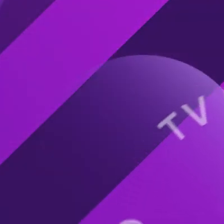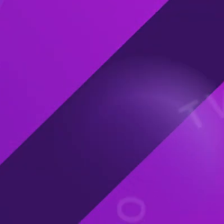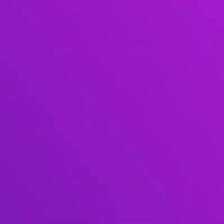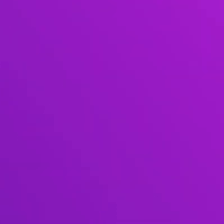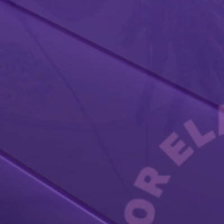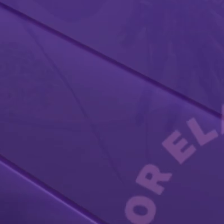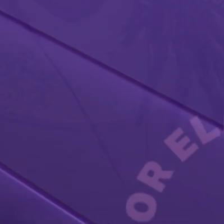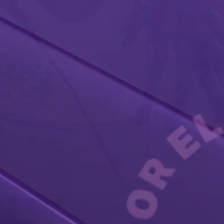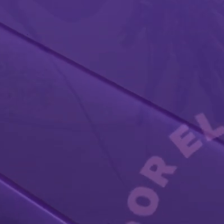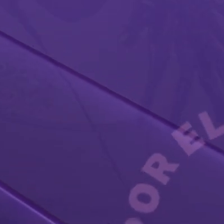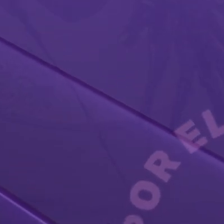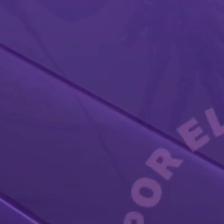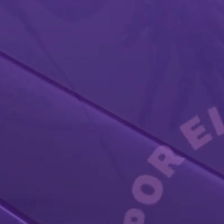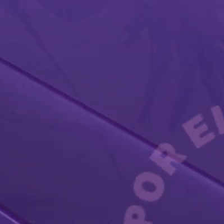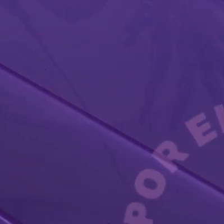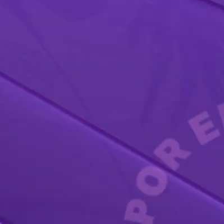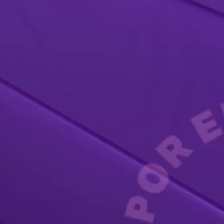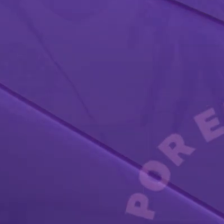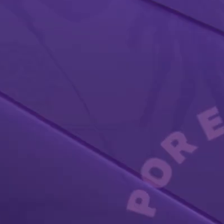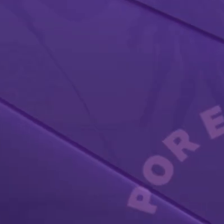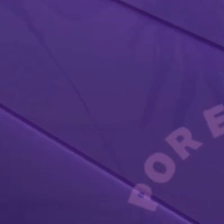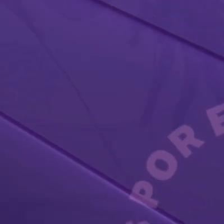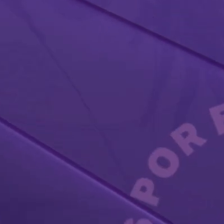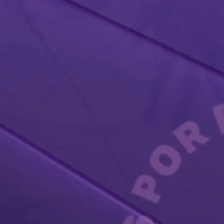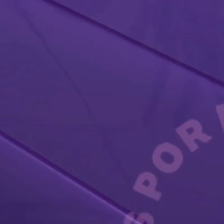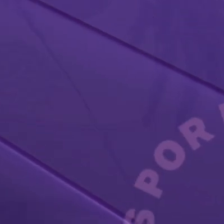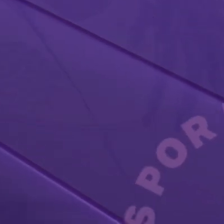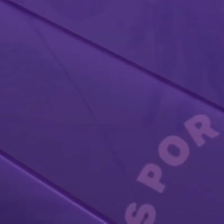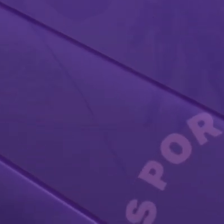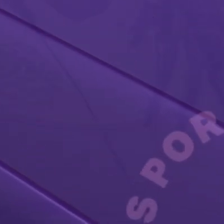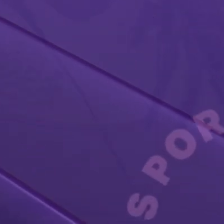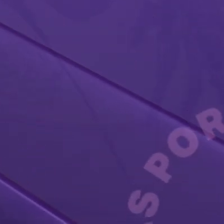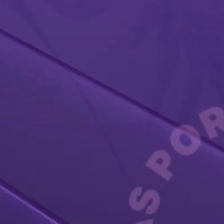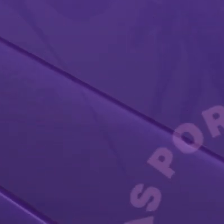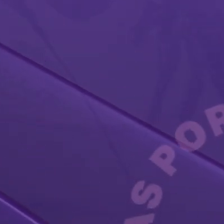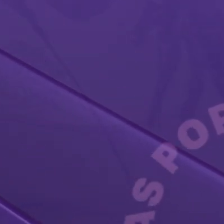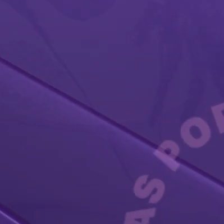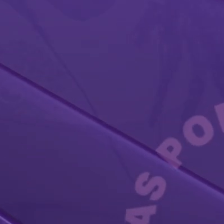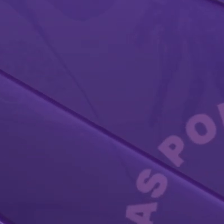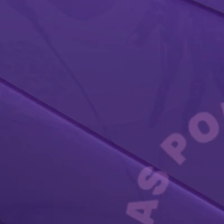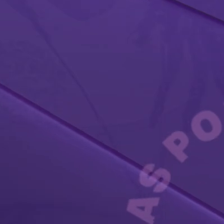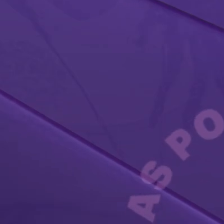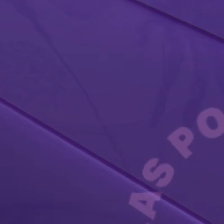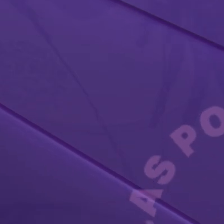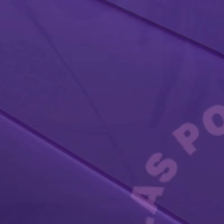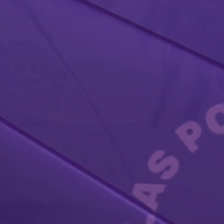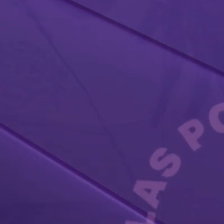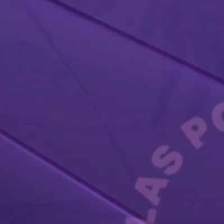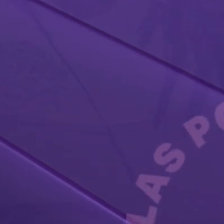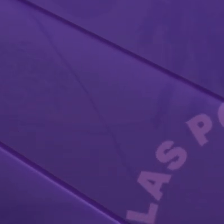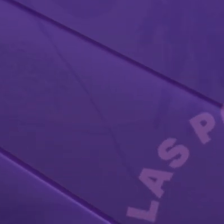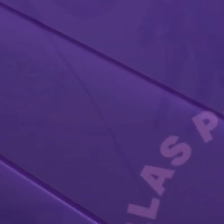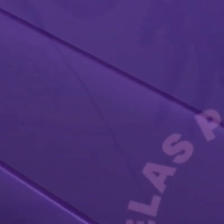Nesta semana, no TV Elas por Elas, falamos sobre mulheres jovens e a luta por direitos. Hoje,